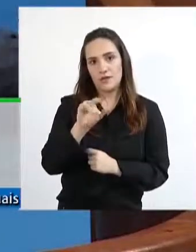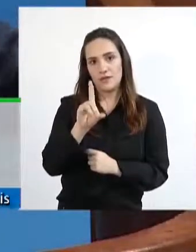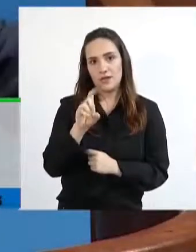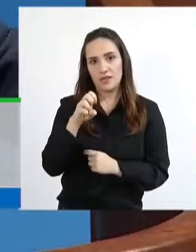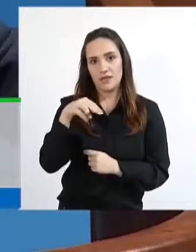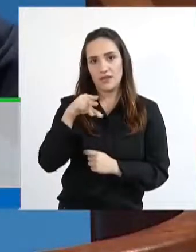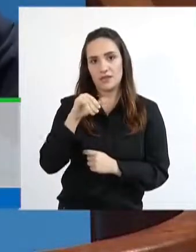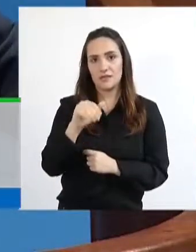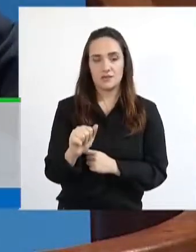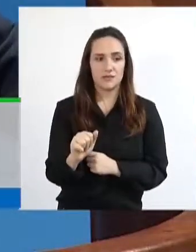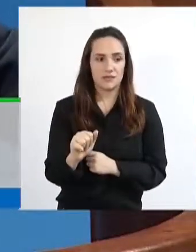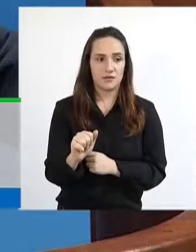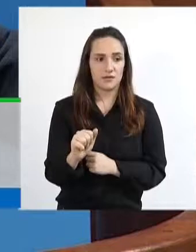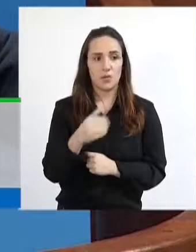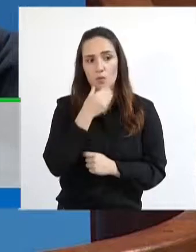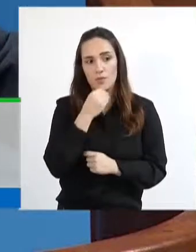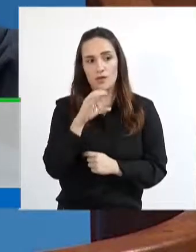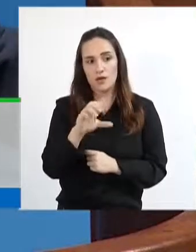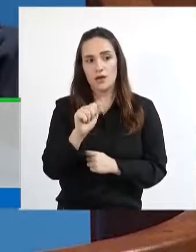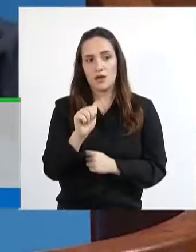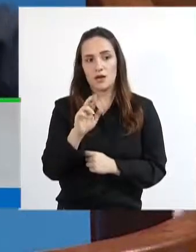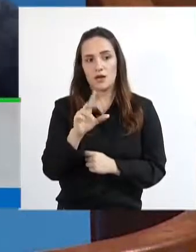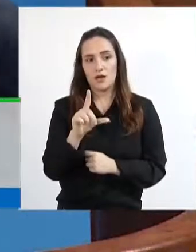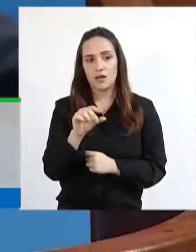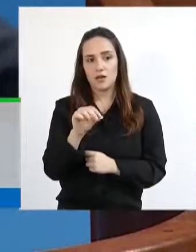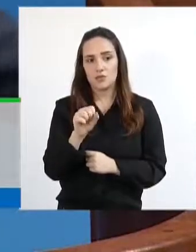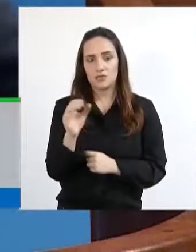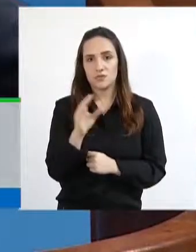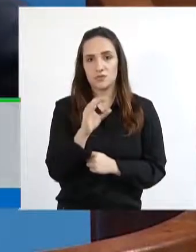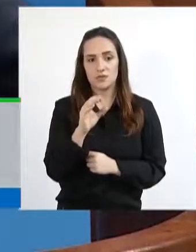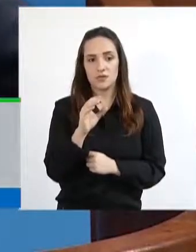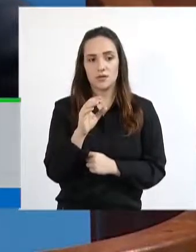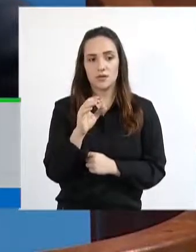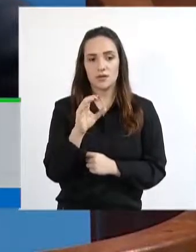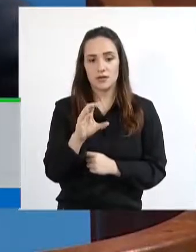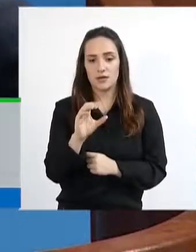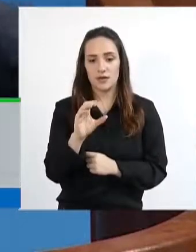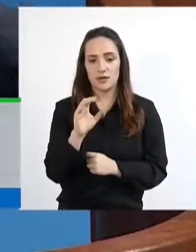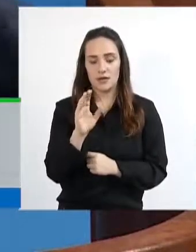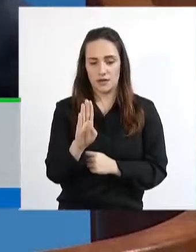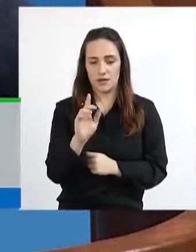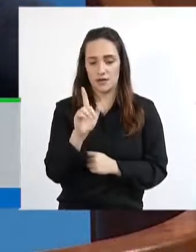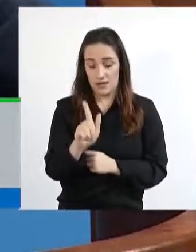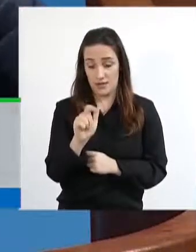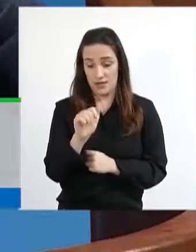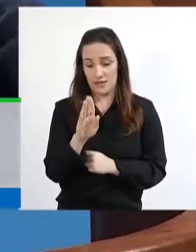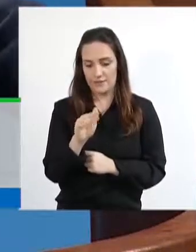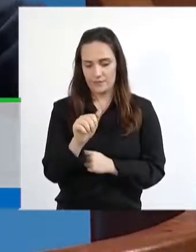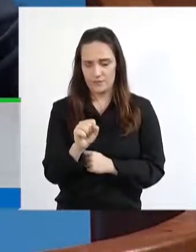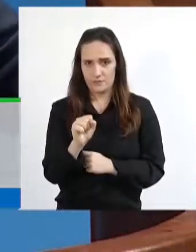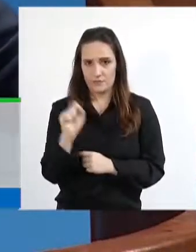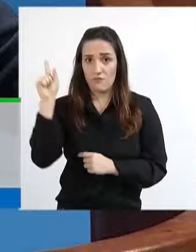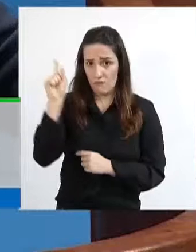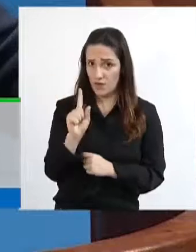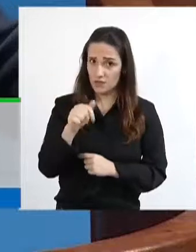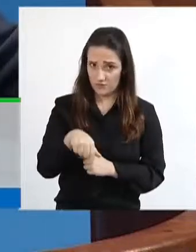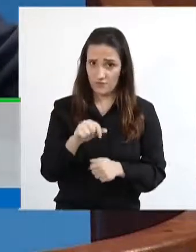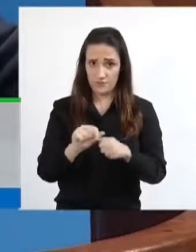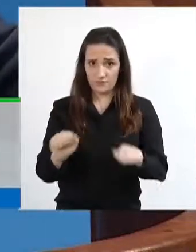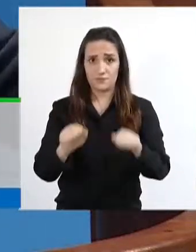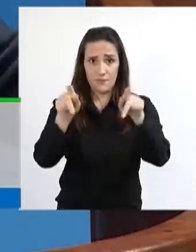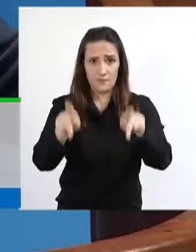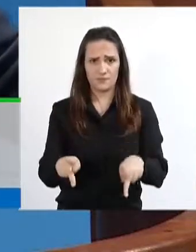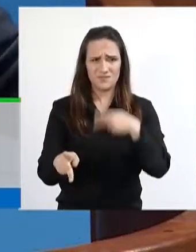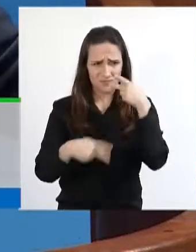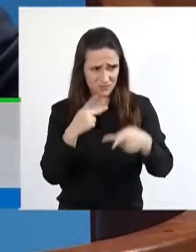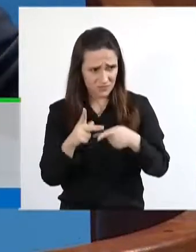ele admitiu que o Brasil precisa fazer uma reforma da Previdência, mas não nesses moldes que